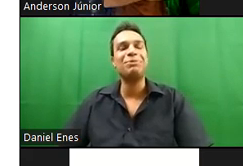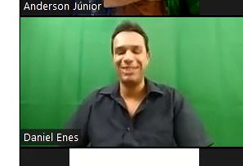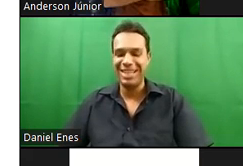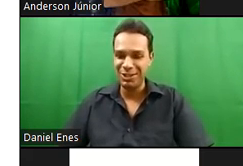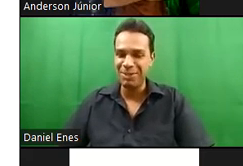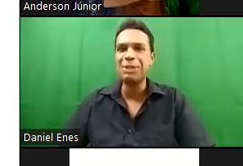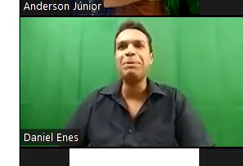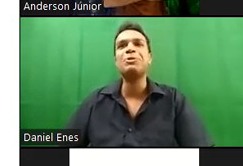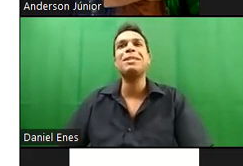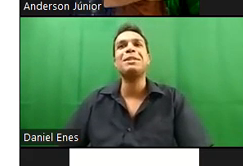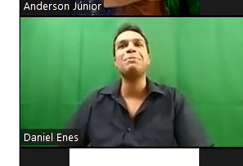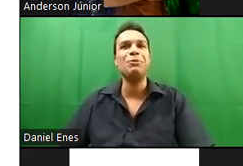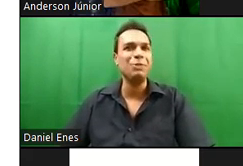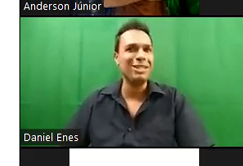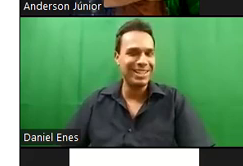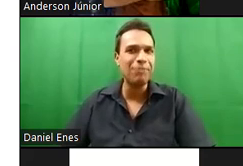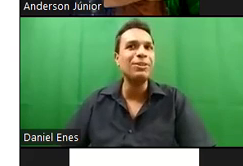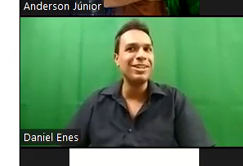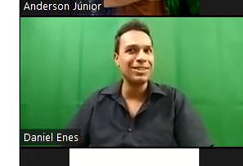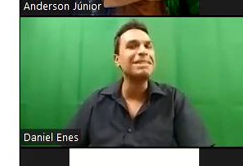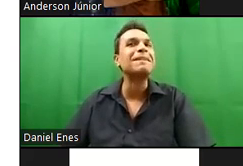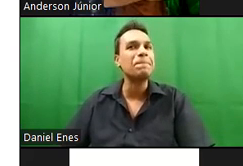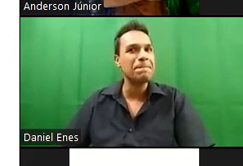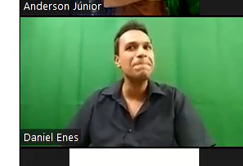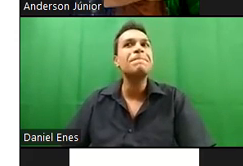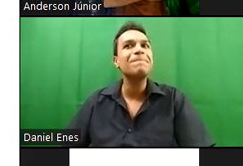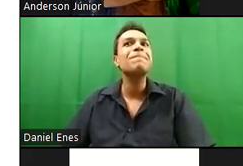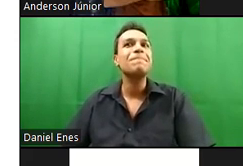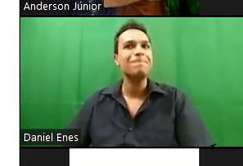tem fonética, mas, para sua decepção, eu vou dizer que tem fonética, sim.